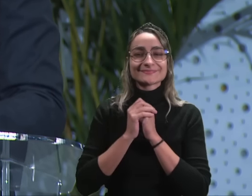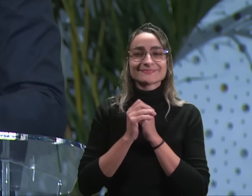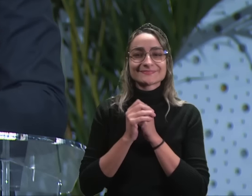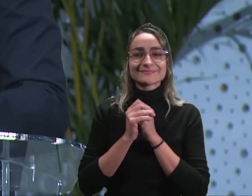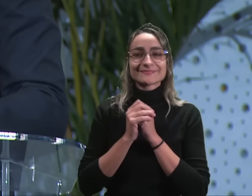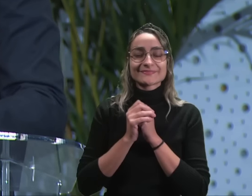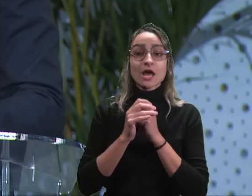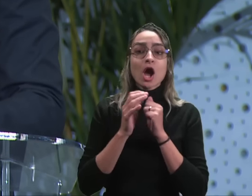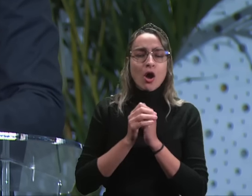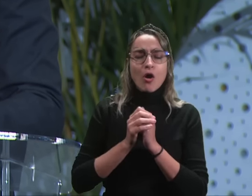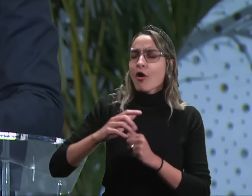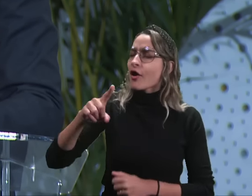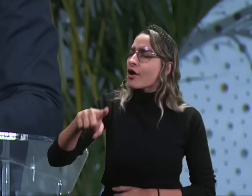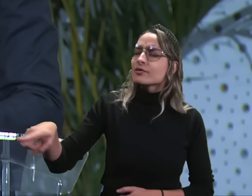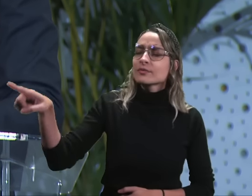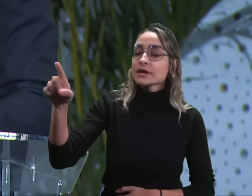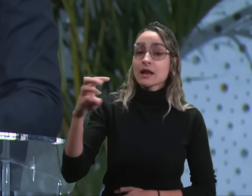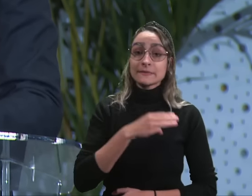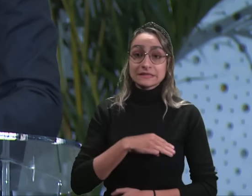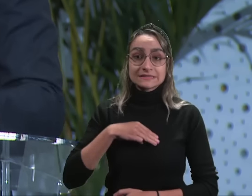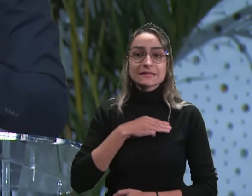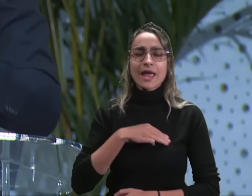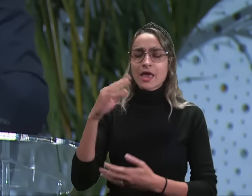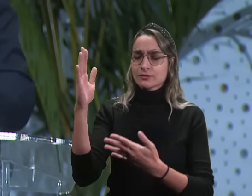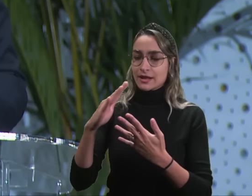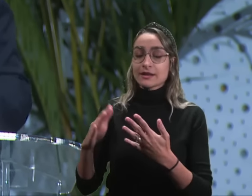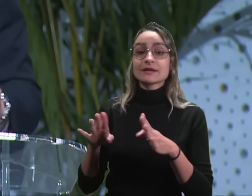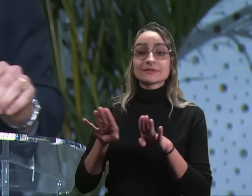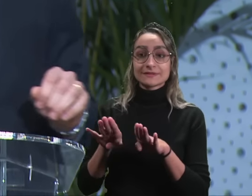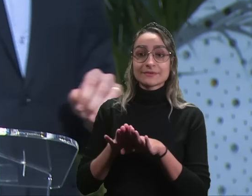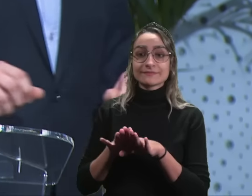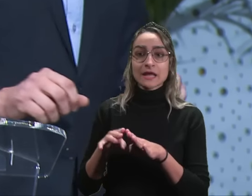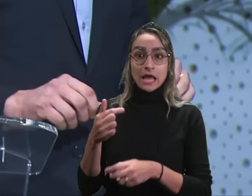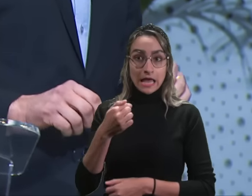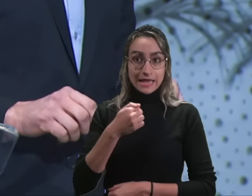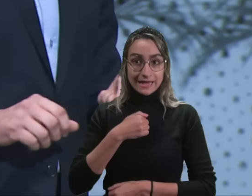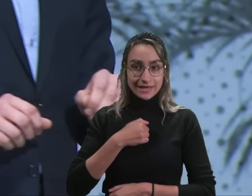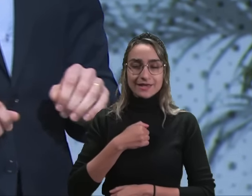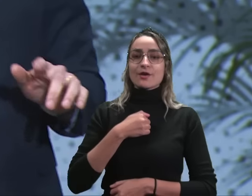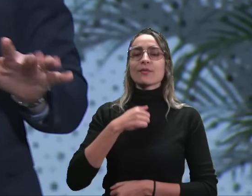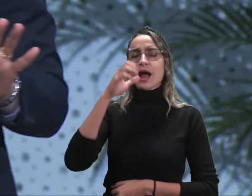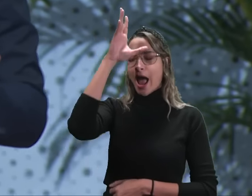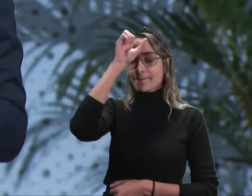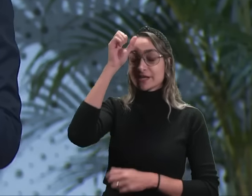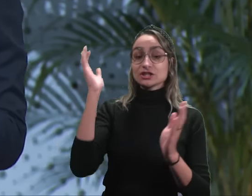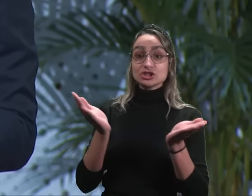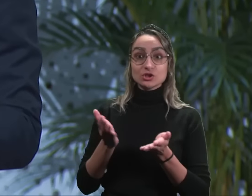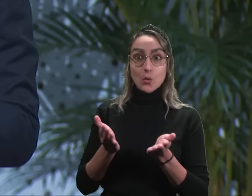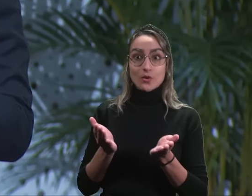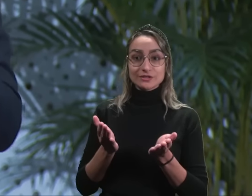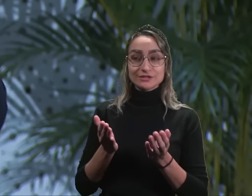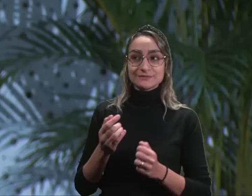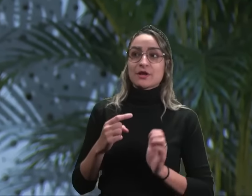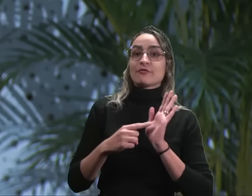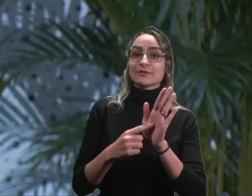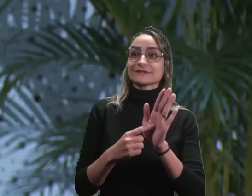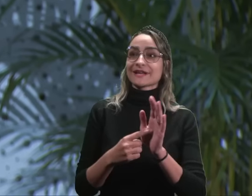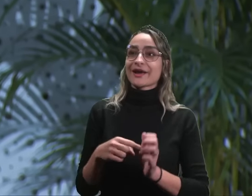ore por esse Ministério também e eu aprendi com elas hoje eu vou desejar um feliz sábado vamos ver se eu aprendi